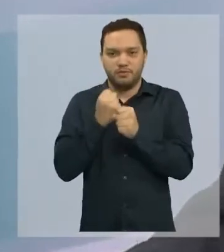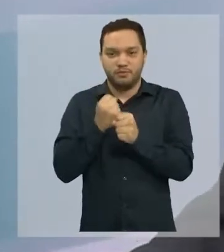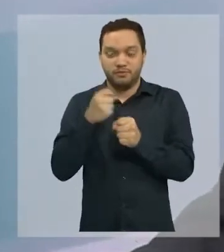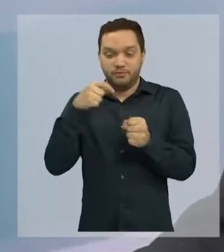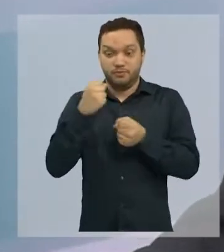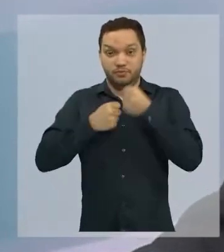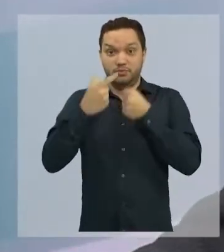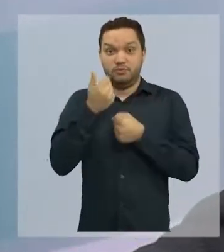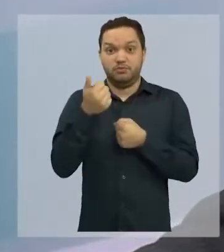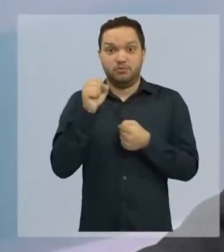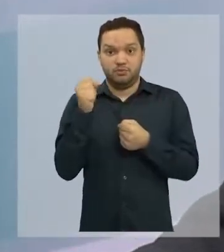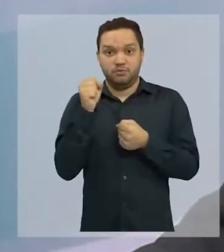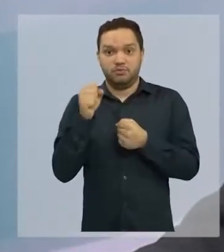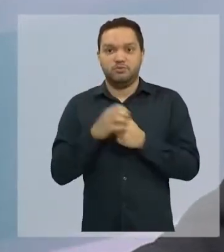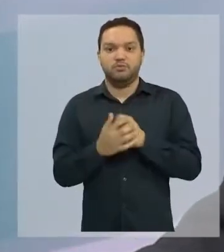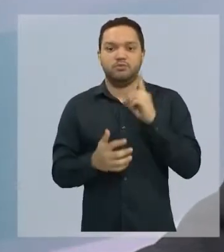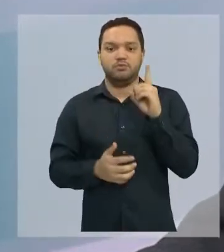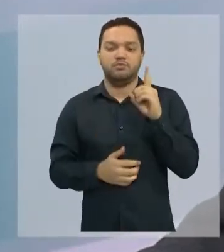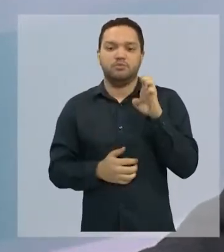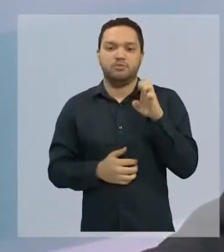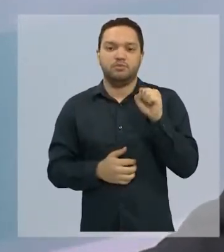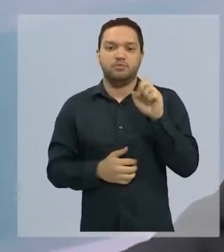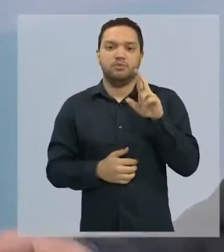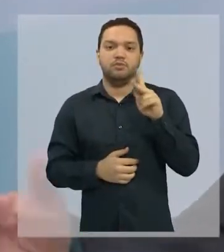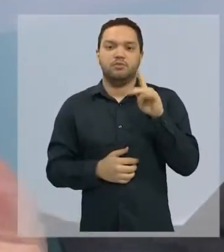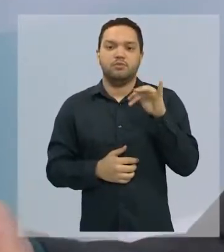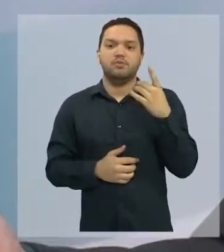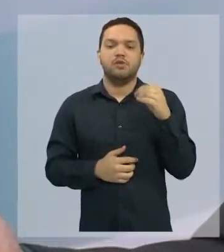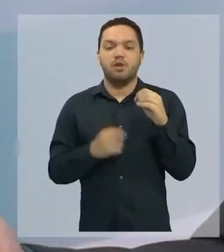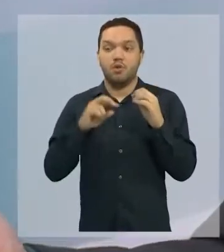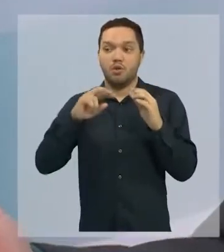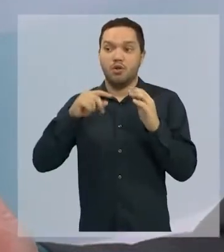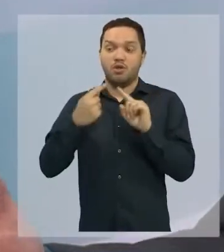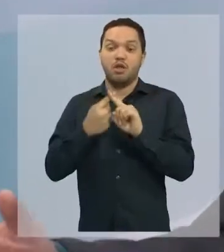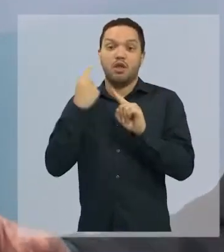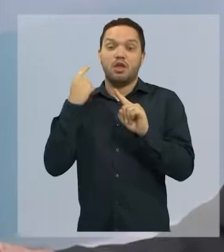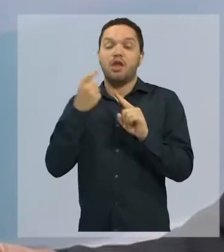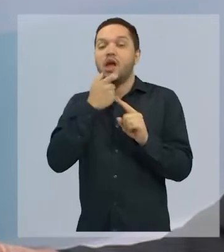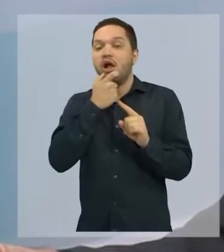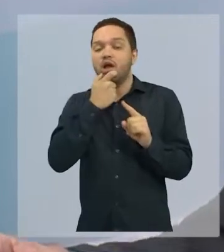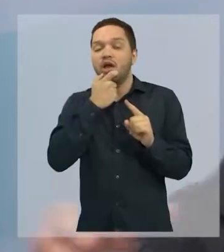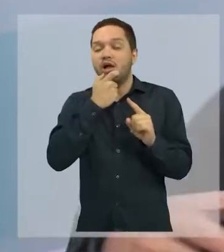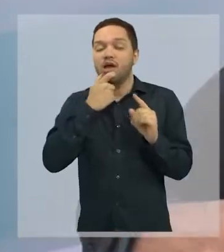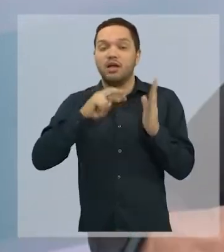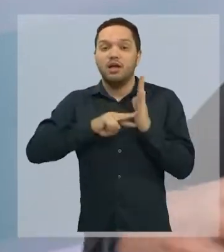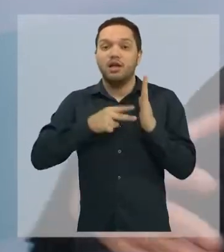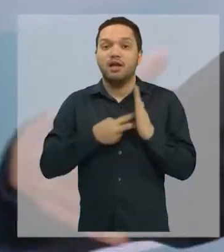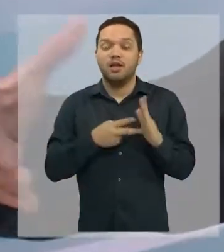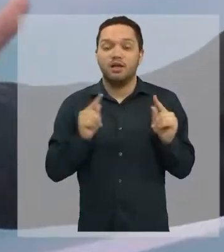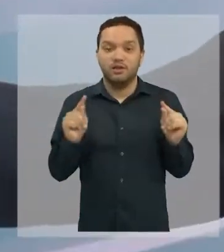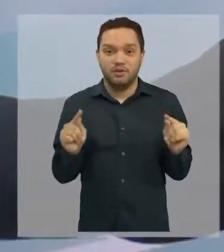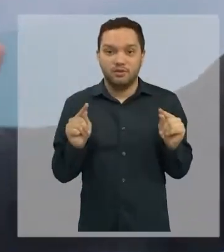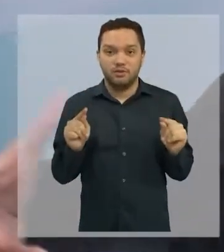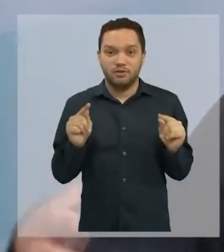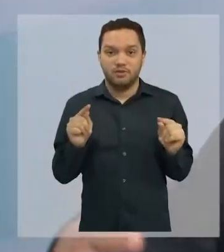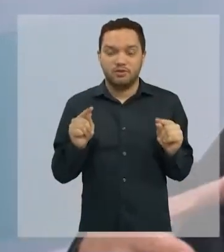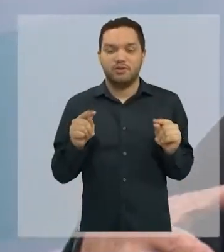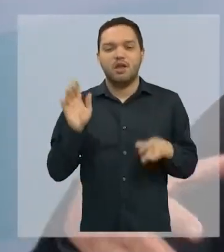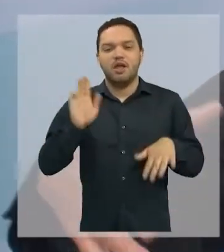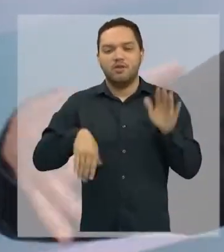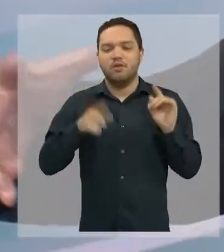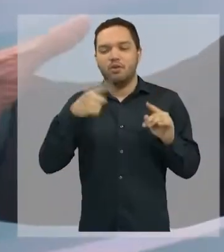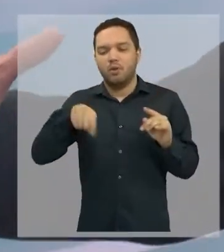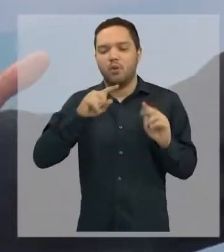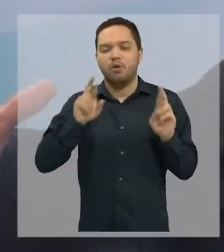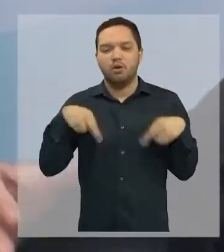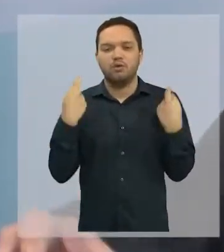Em 2018 elegemos a palavra disrupção, que é uma palavra que vem do inglês, que ilustra exatamente isso que aconteceu. A gente,